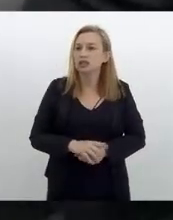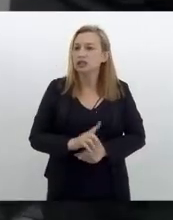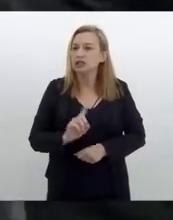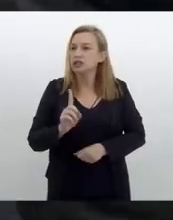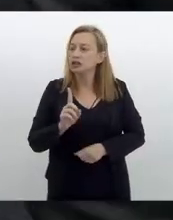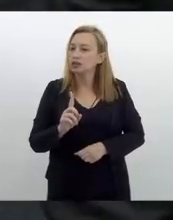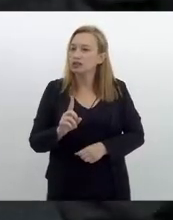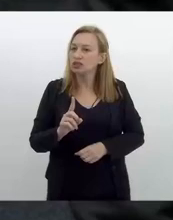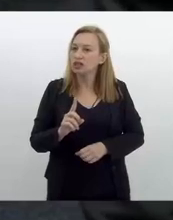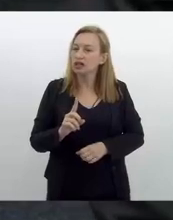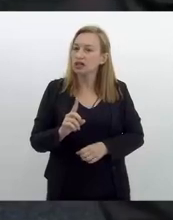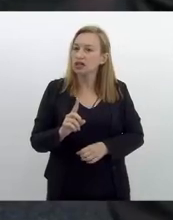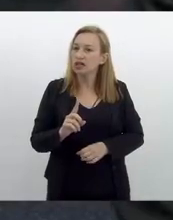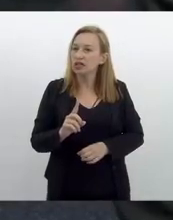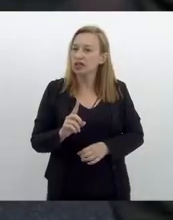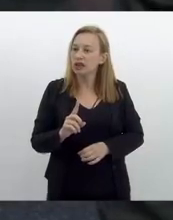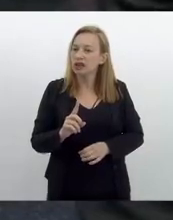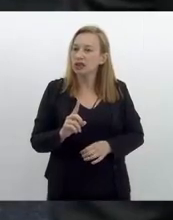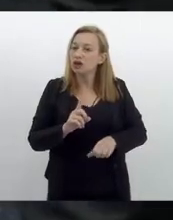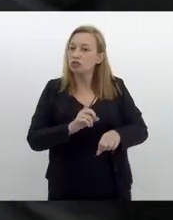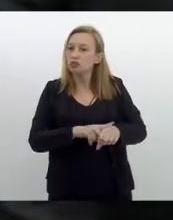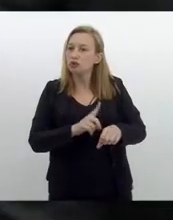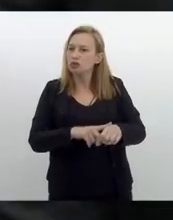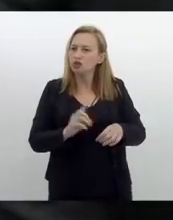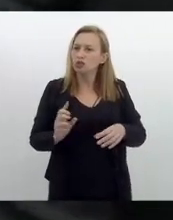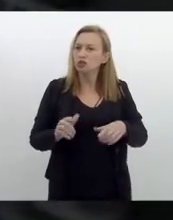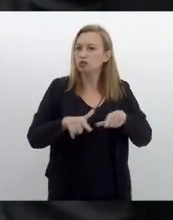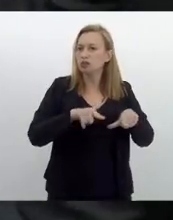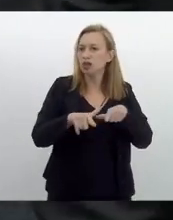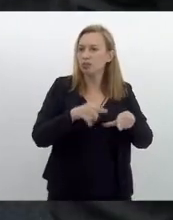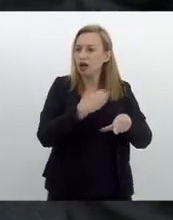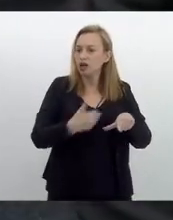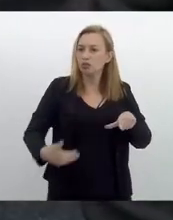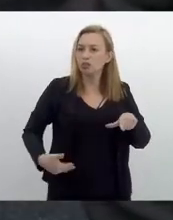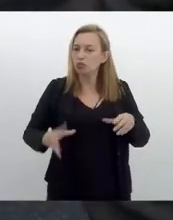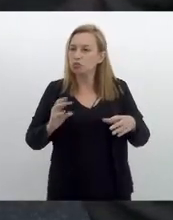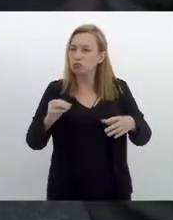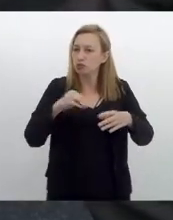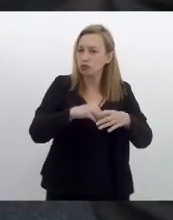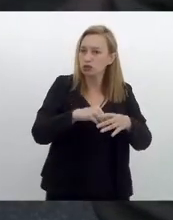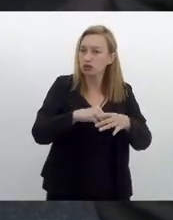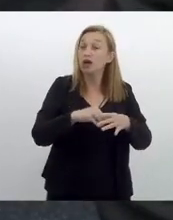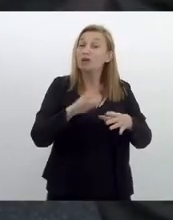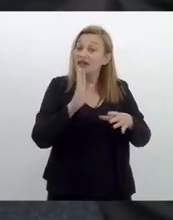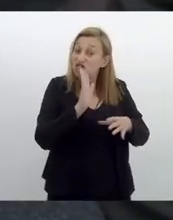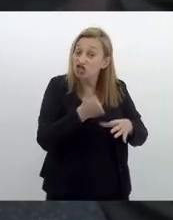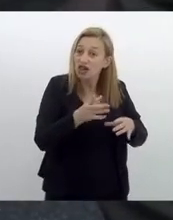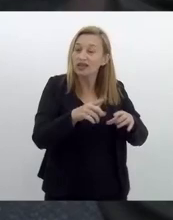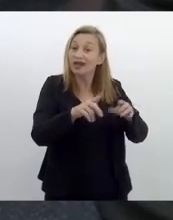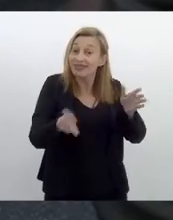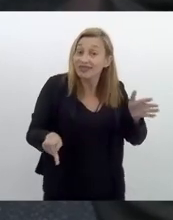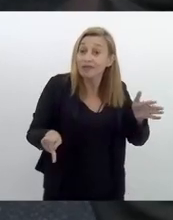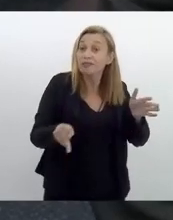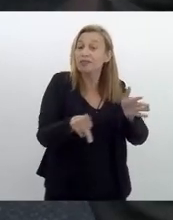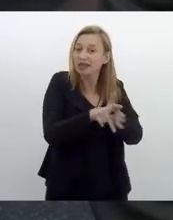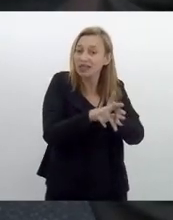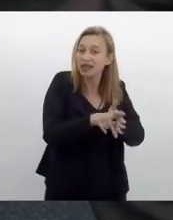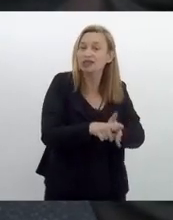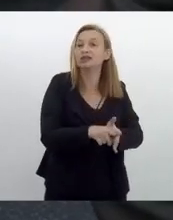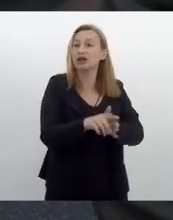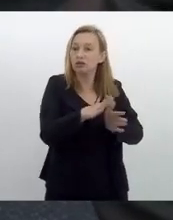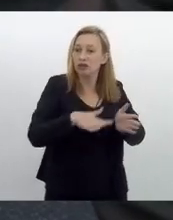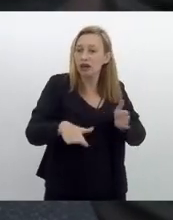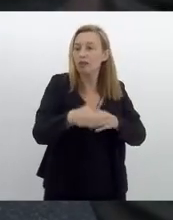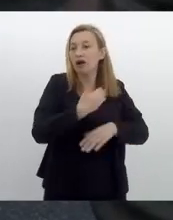aplicada, no caso de ingresso no serviço público, esse servidor já está no serviço público, portanto,